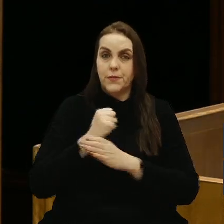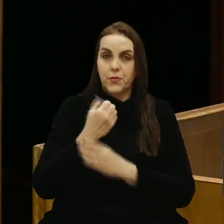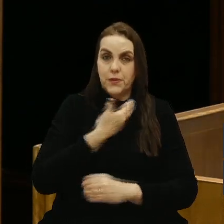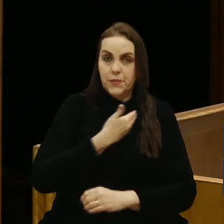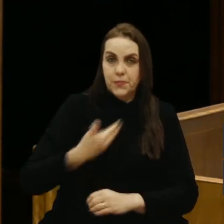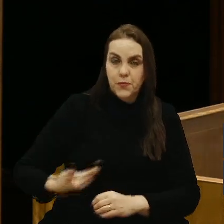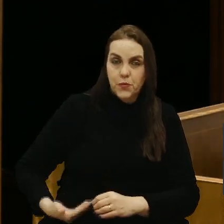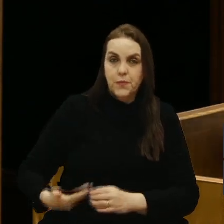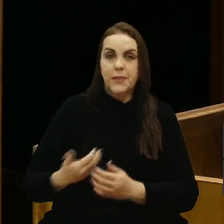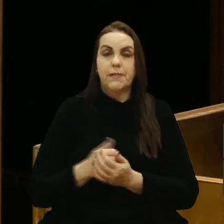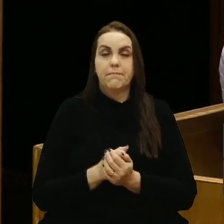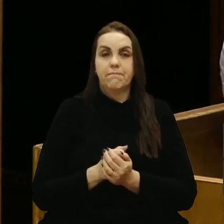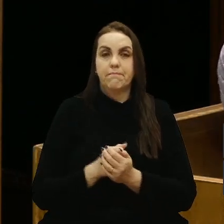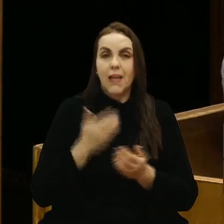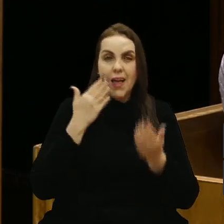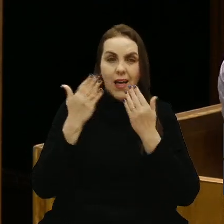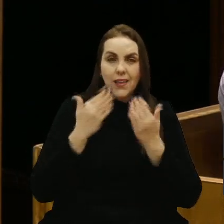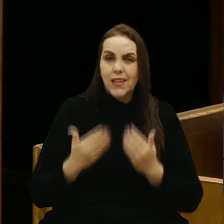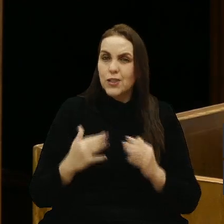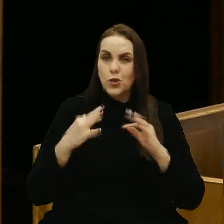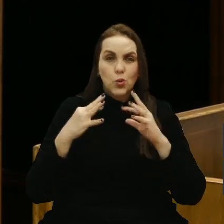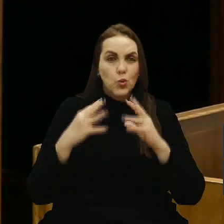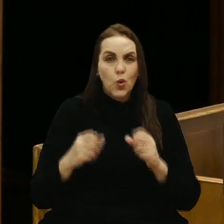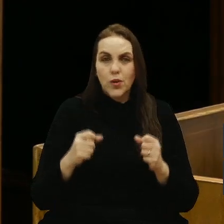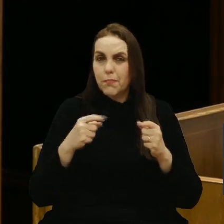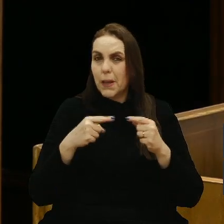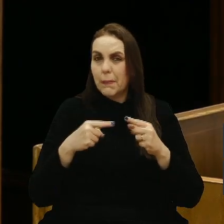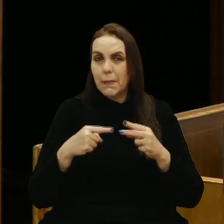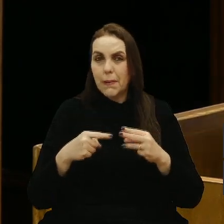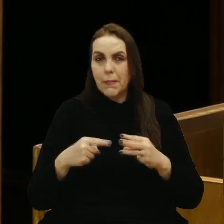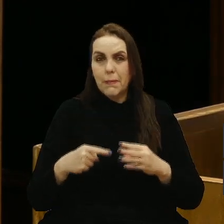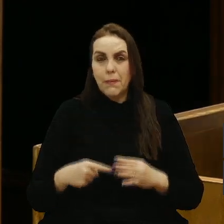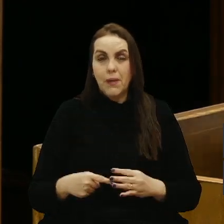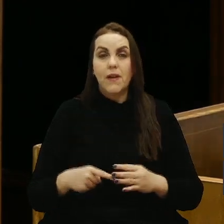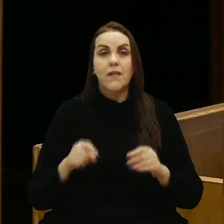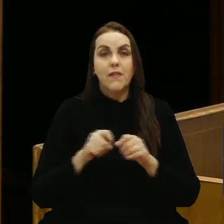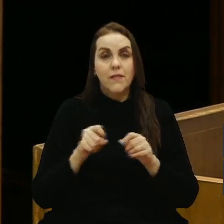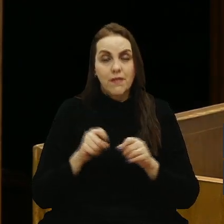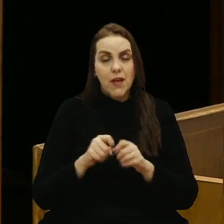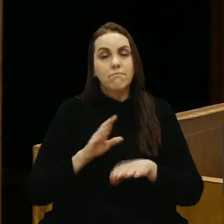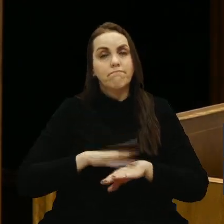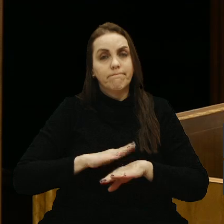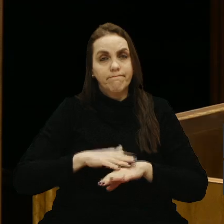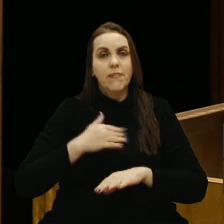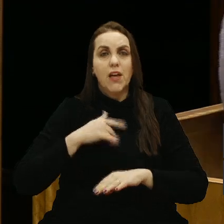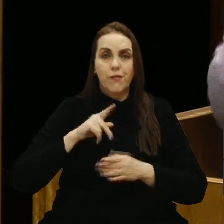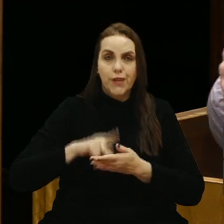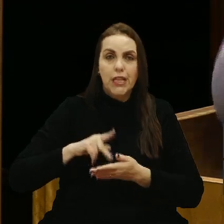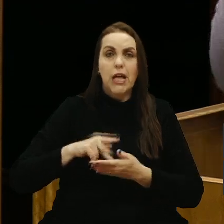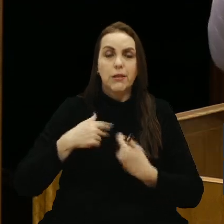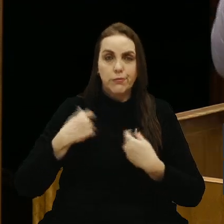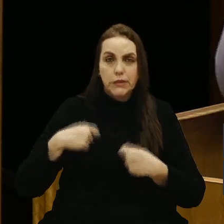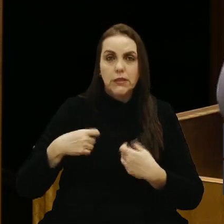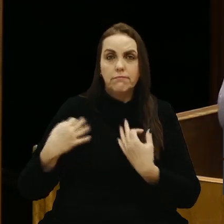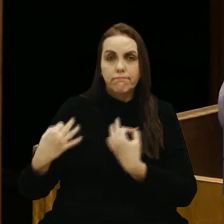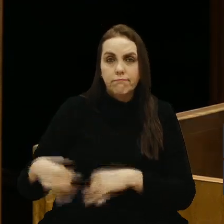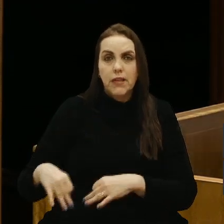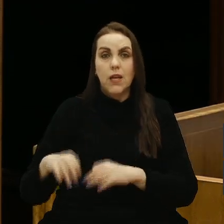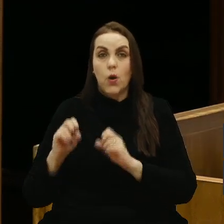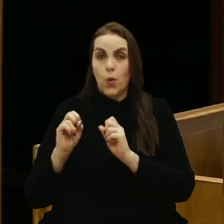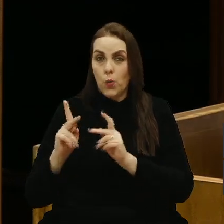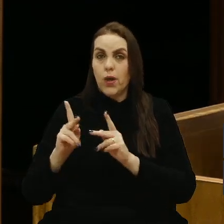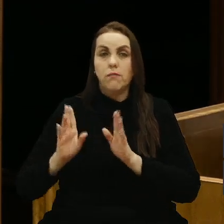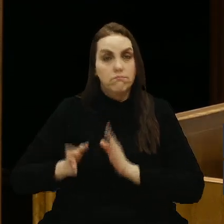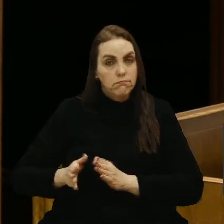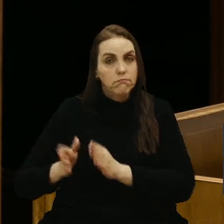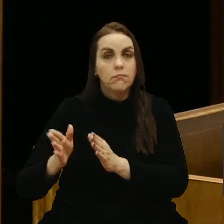Pública, analise todas essas questões, faça o meia-culpa, veja o que está certo, ok, está